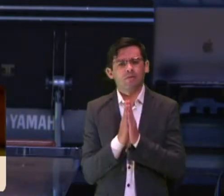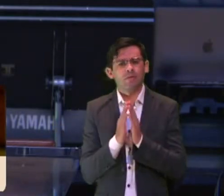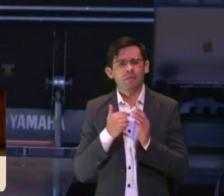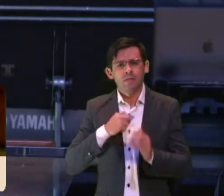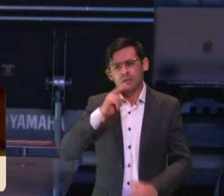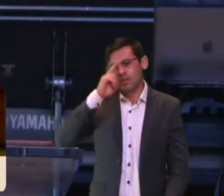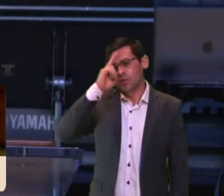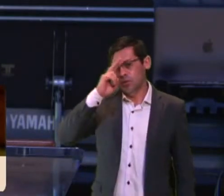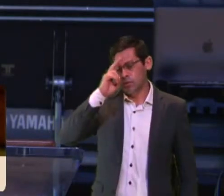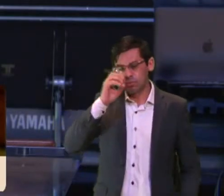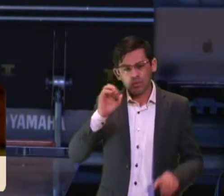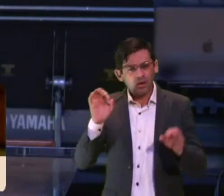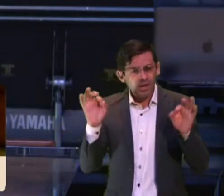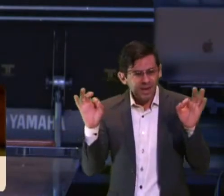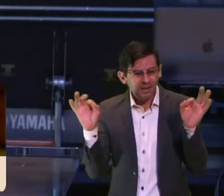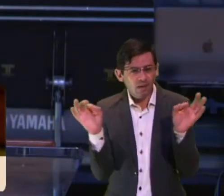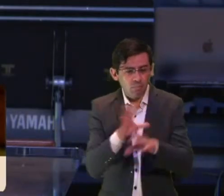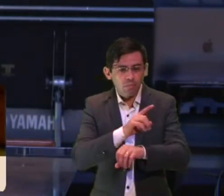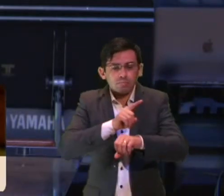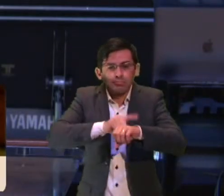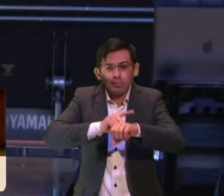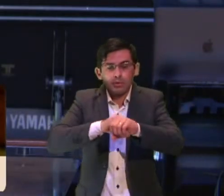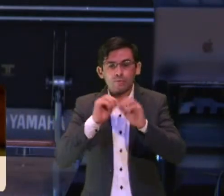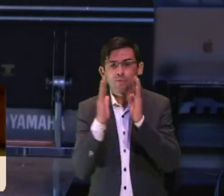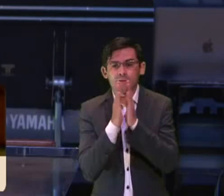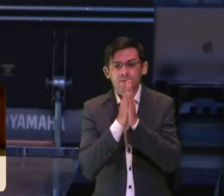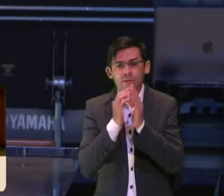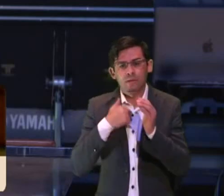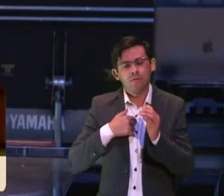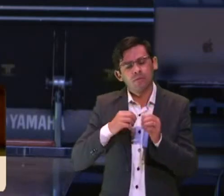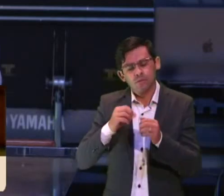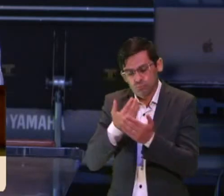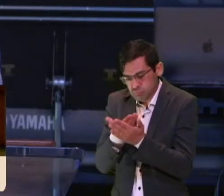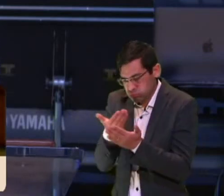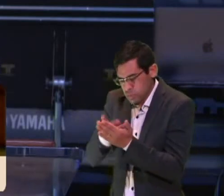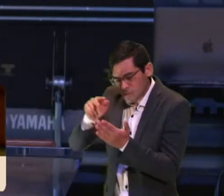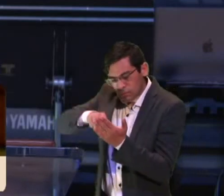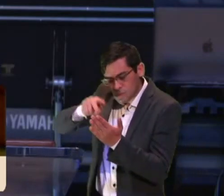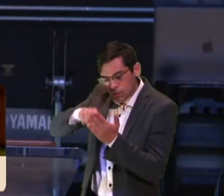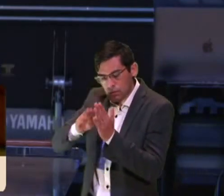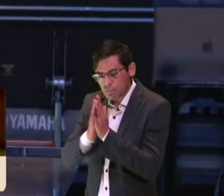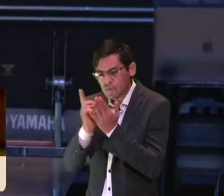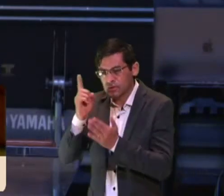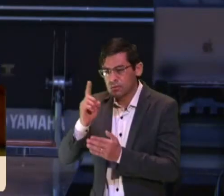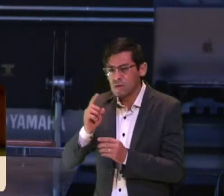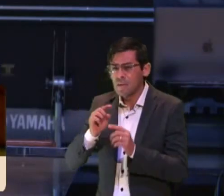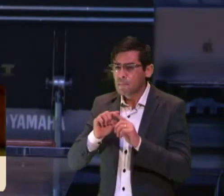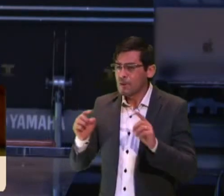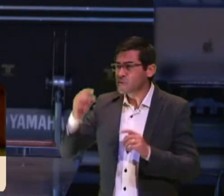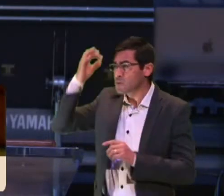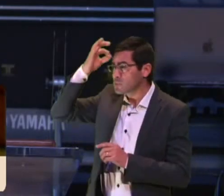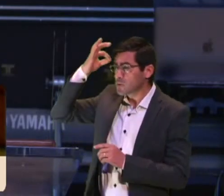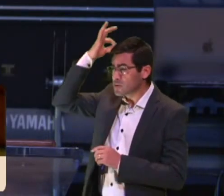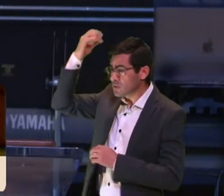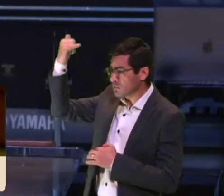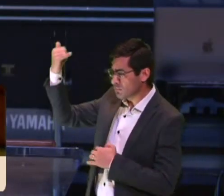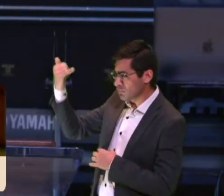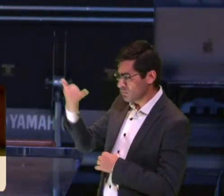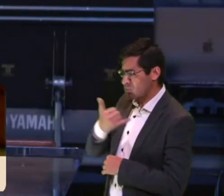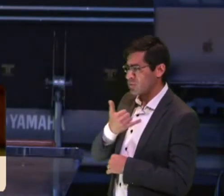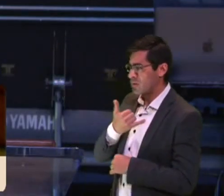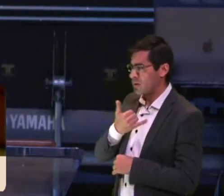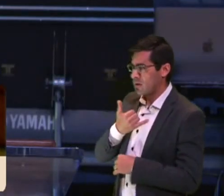lembro que quando terminou um dia, o momento de oração, eu estava fazendo minha devocional, e o Espírito Santo me incomodou, ele falou: você